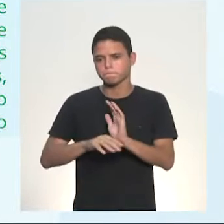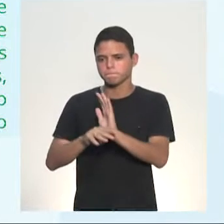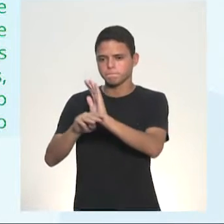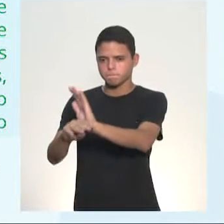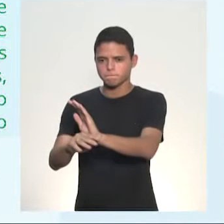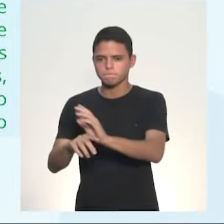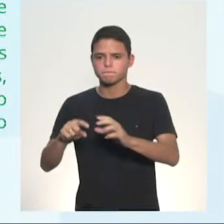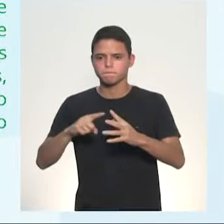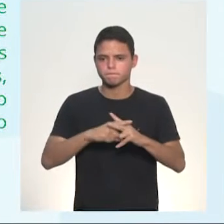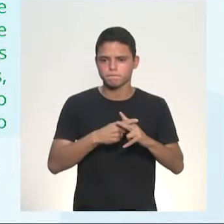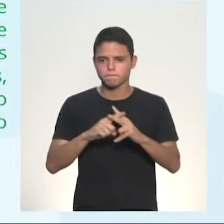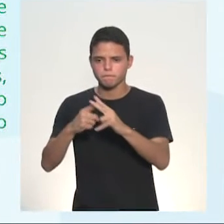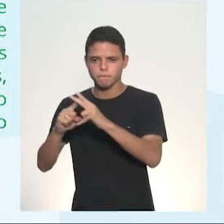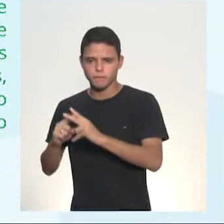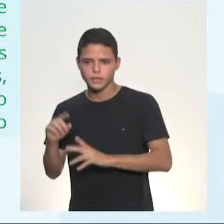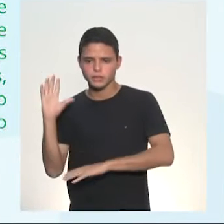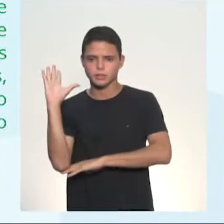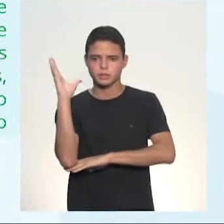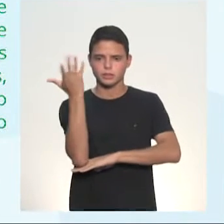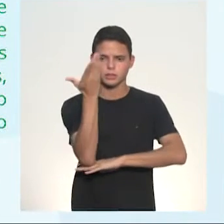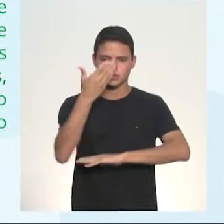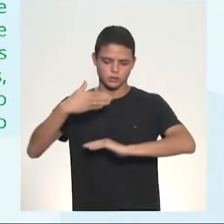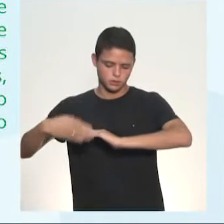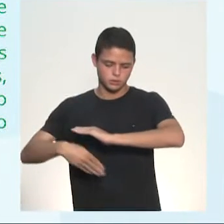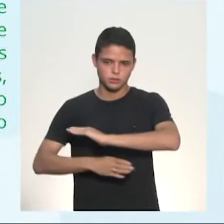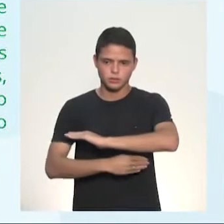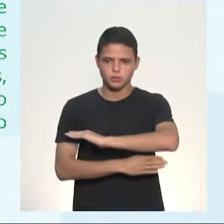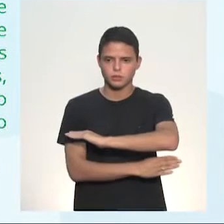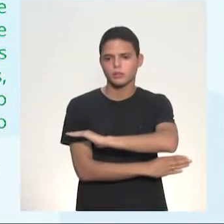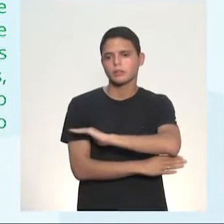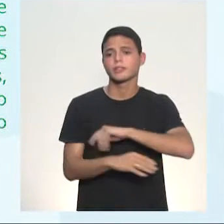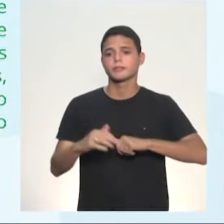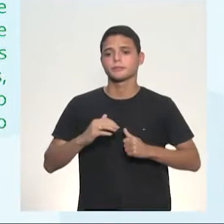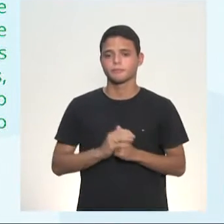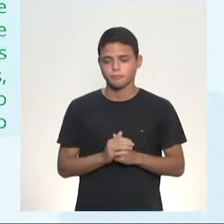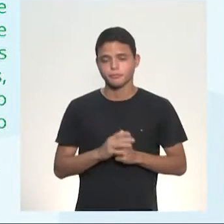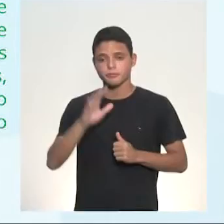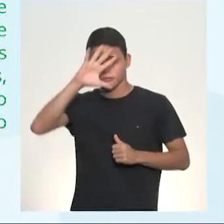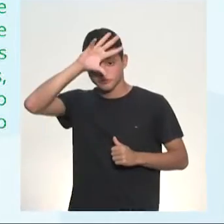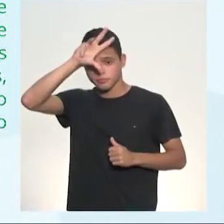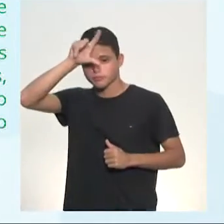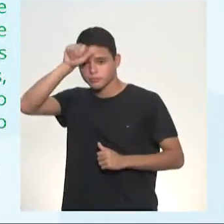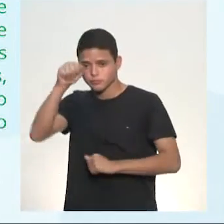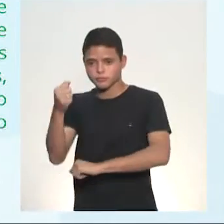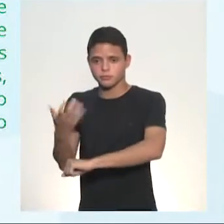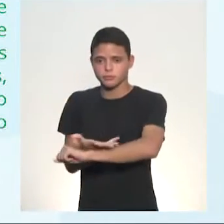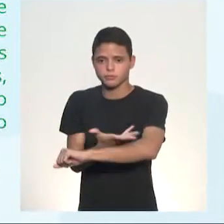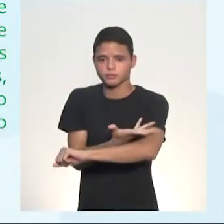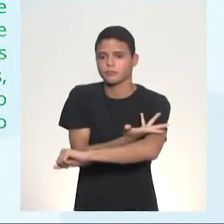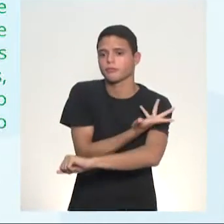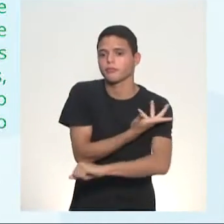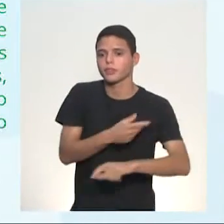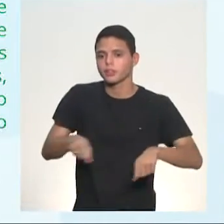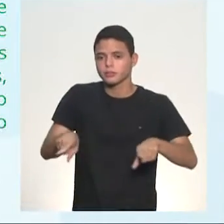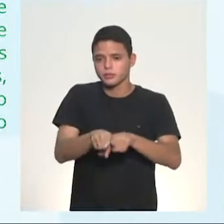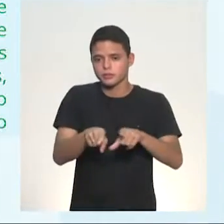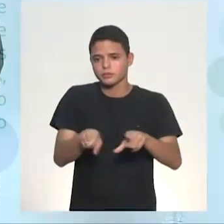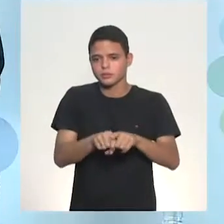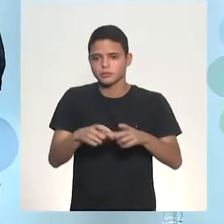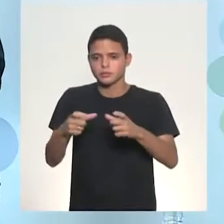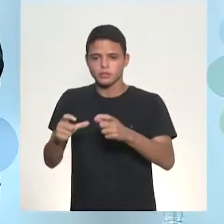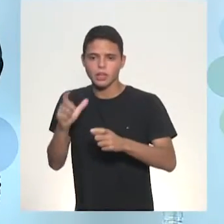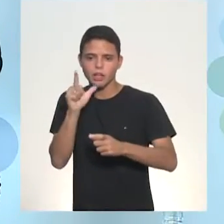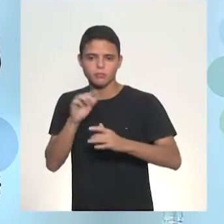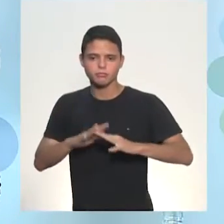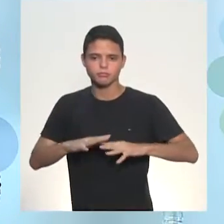a manutenção da biodiversidade dos biomas brasileiros, onde vive, como Amazônia, Cerrado, Mata Atlântica e Pantanal. É isso mesmo,